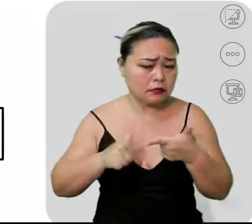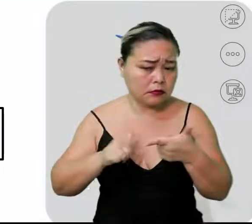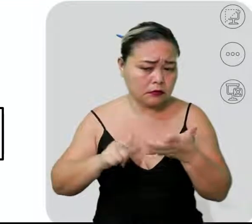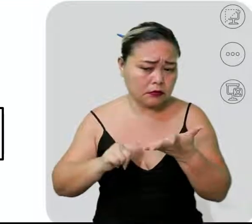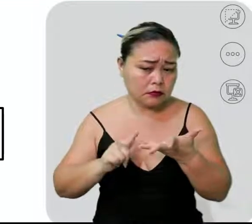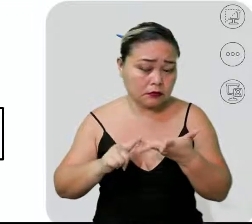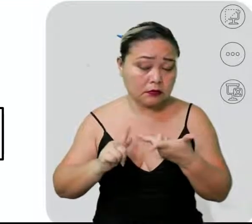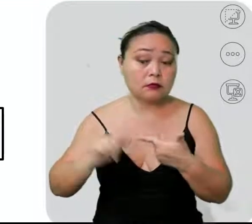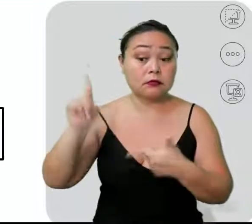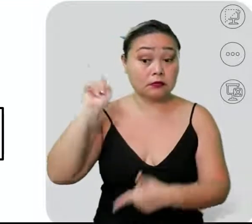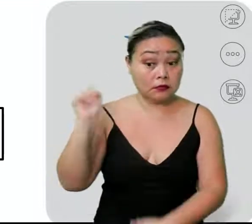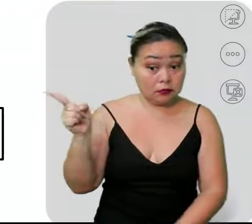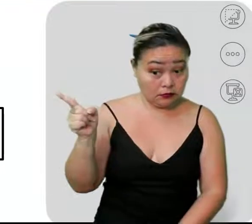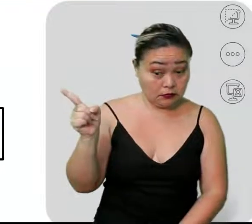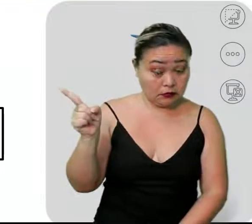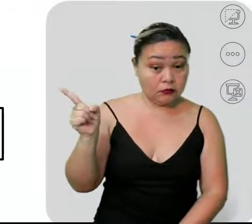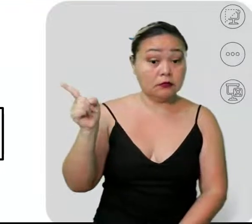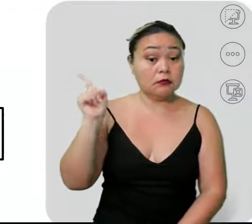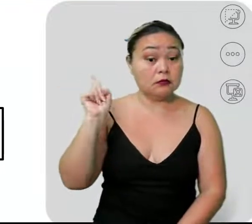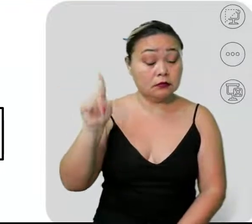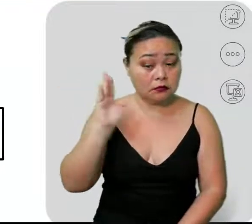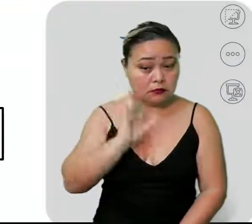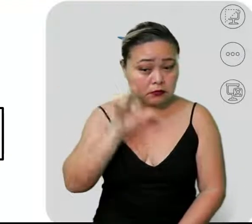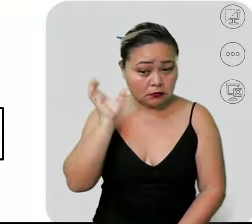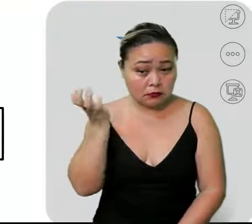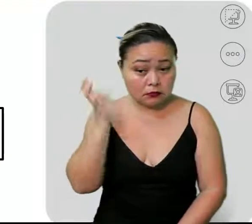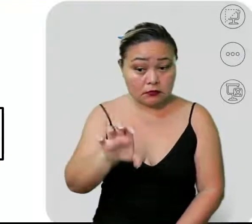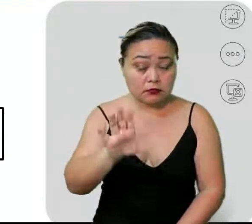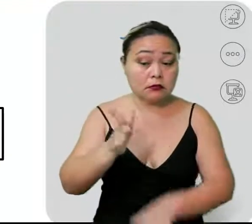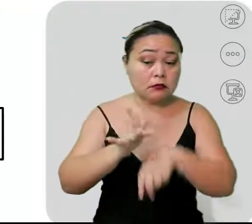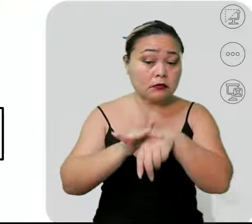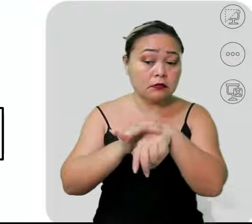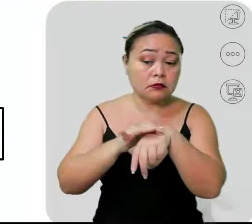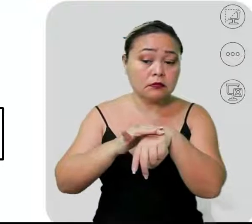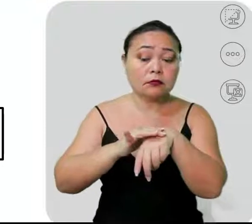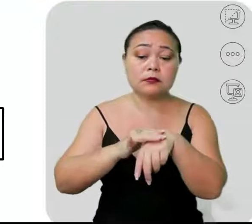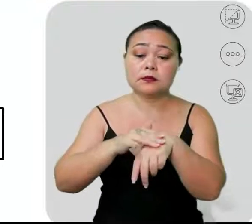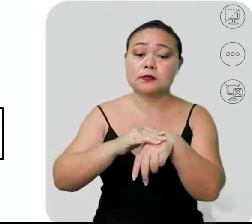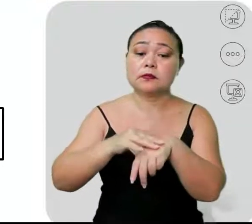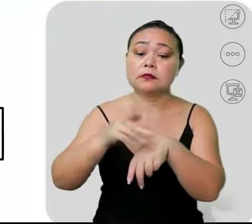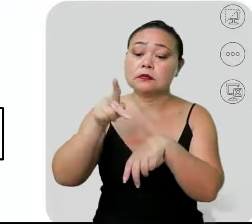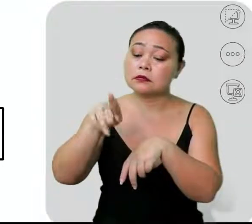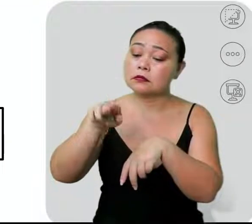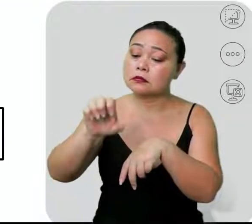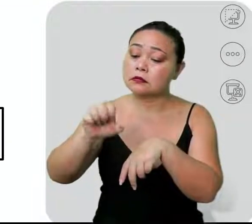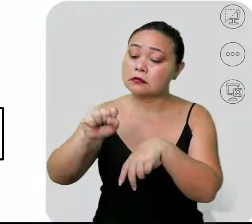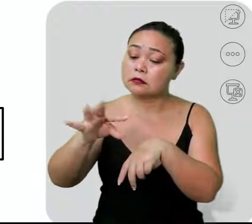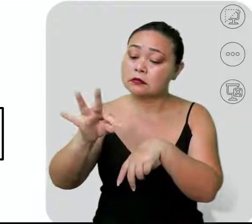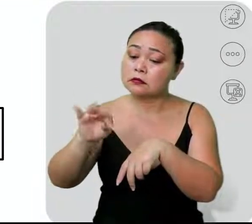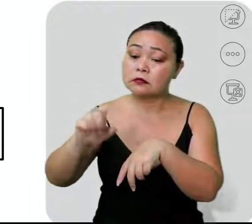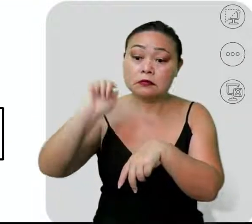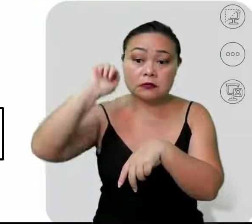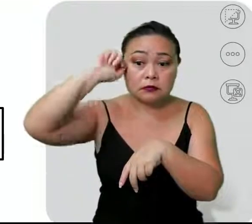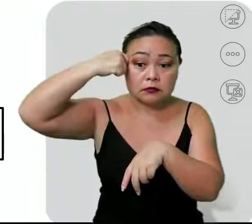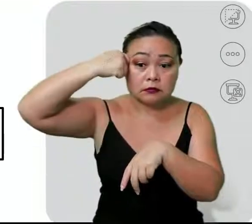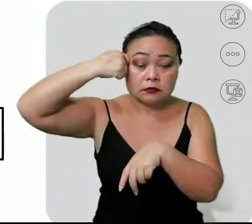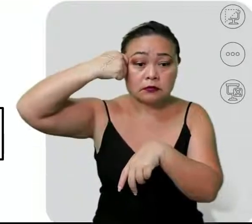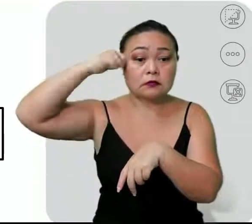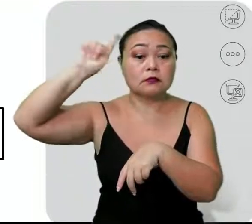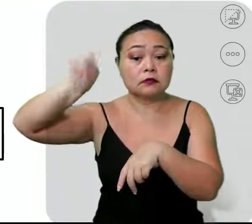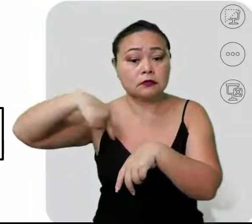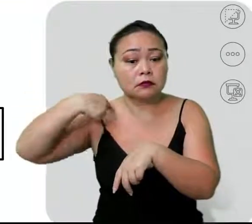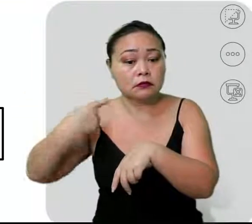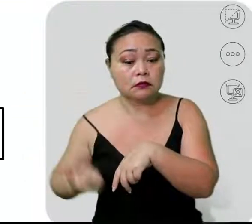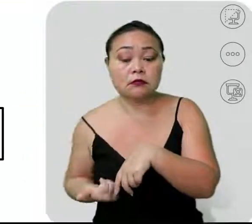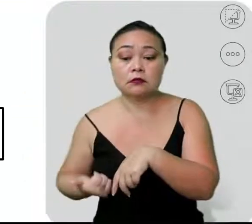Beijão a peste negra é a central de tudo isso tá perto daqui de fato foi de 47 a